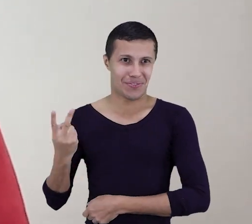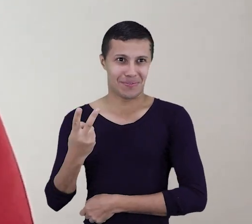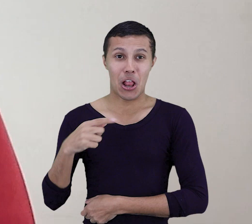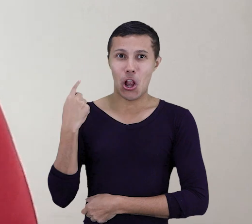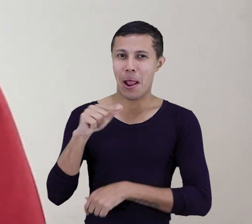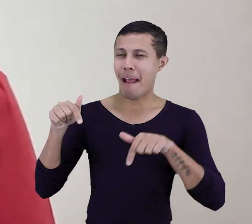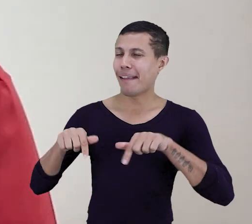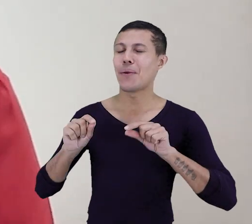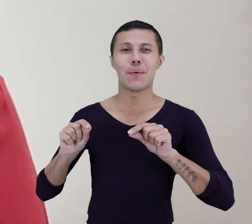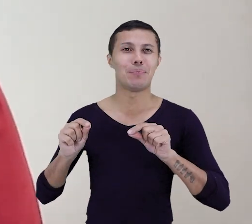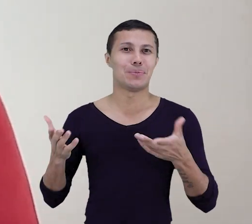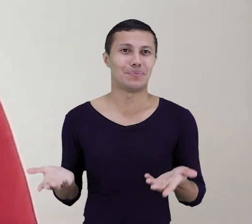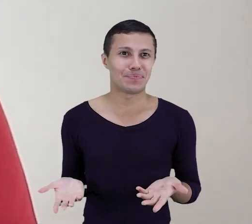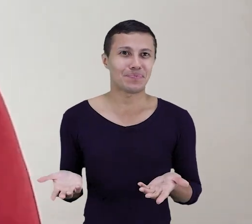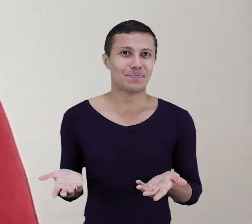nós estamos assim